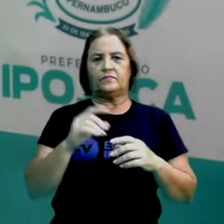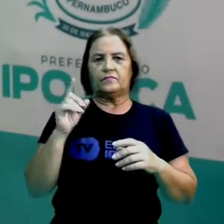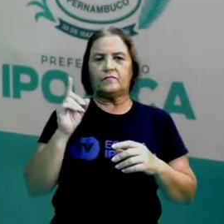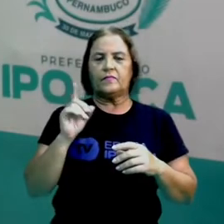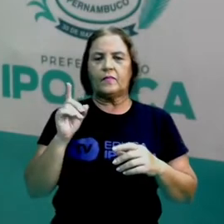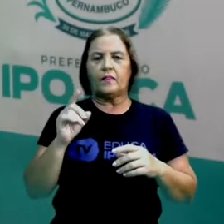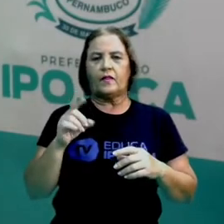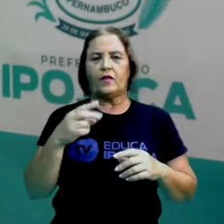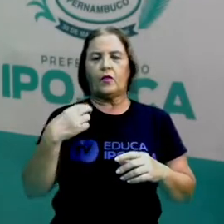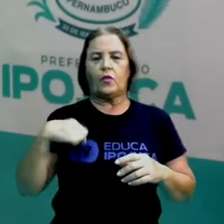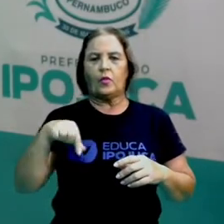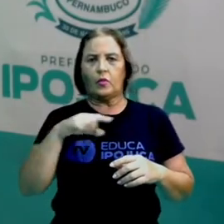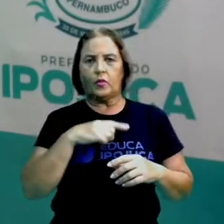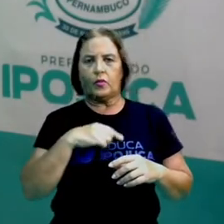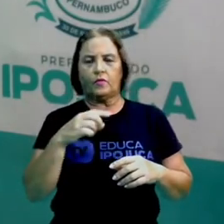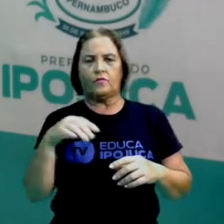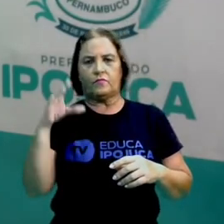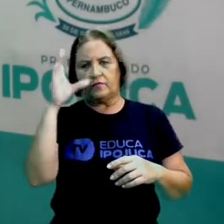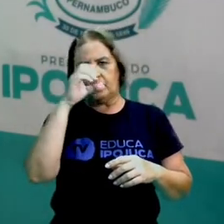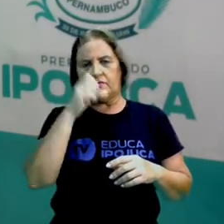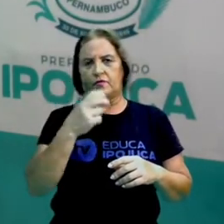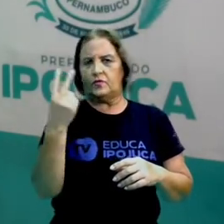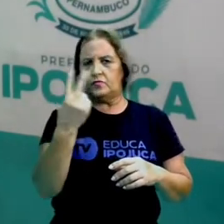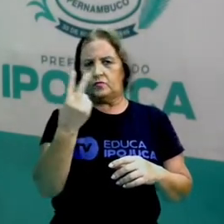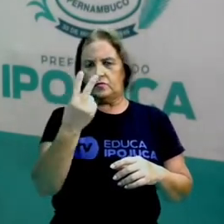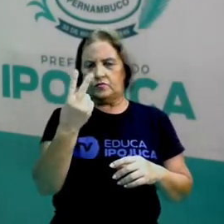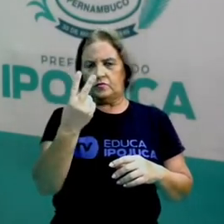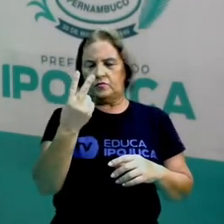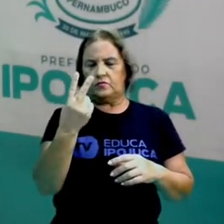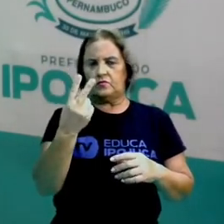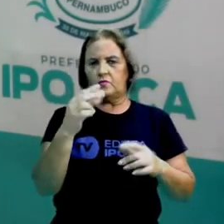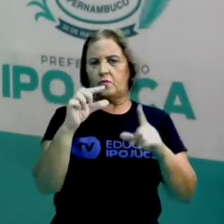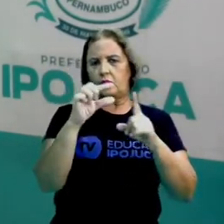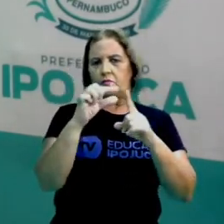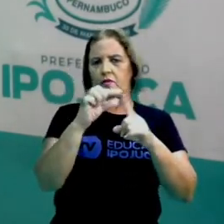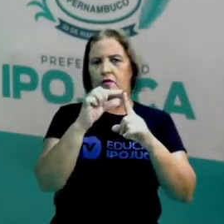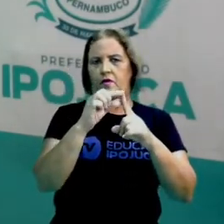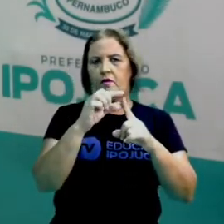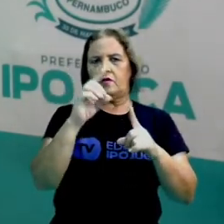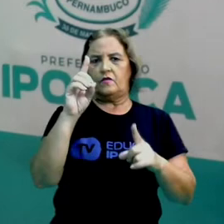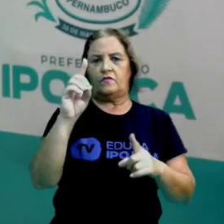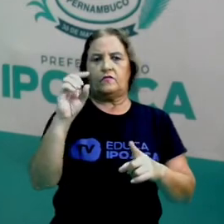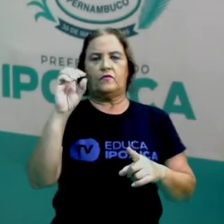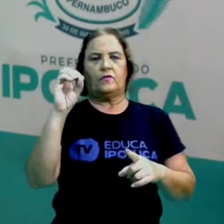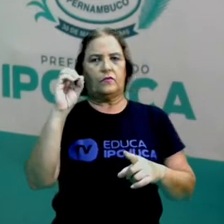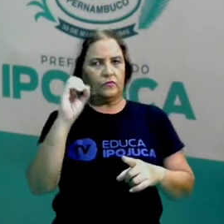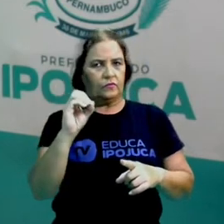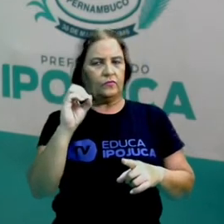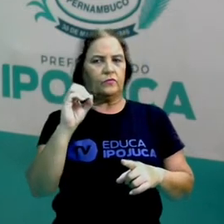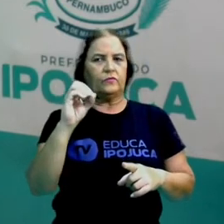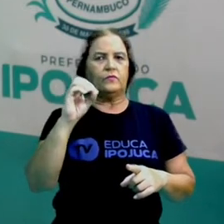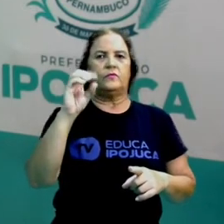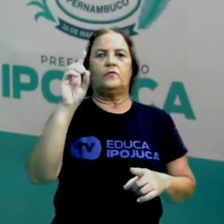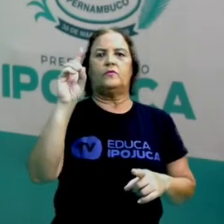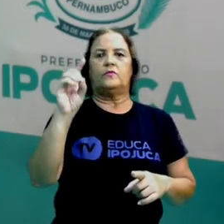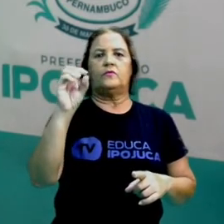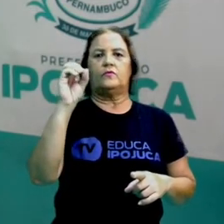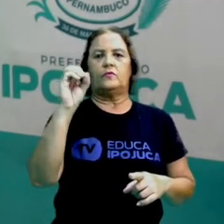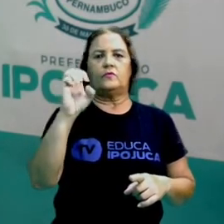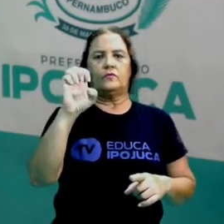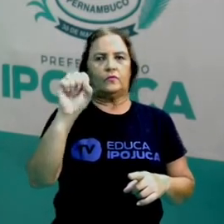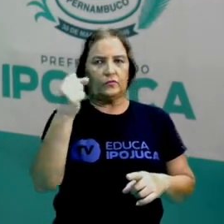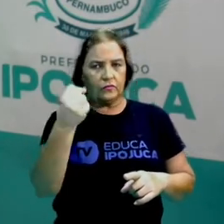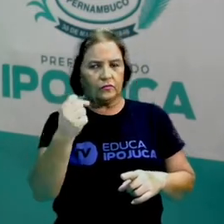Nós vamos ver essas duas palavras aqui, do e does, mas não como verbo, e sim como